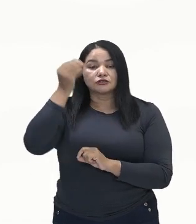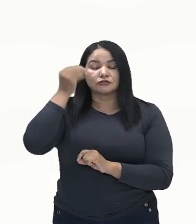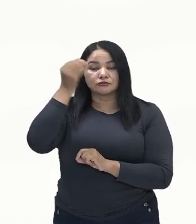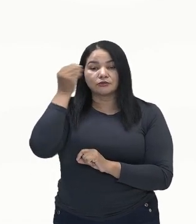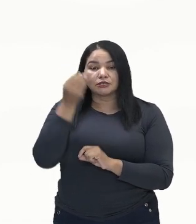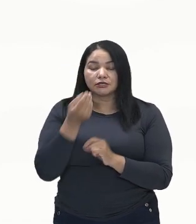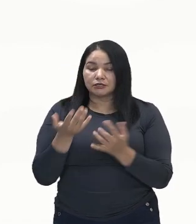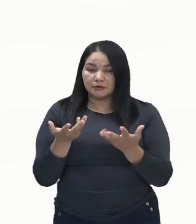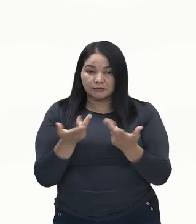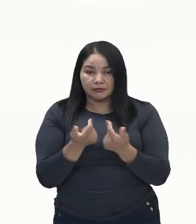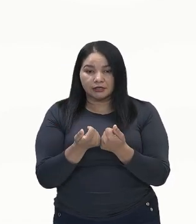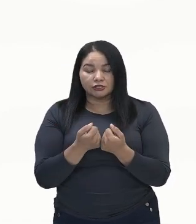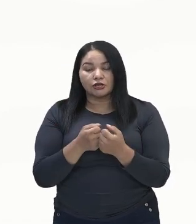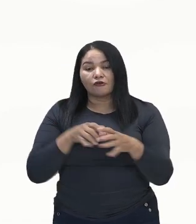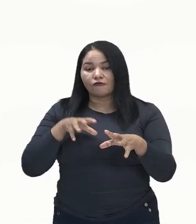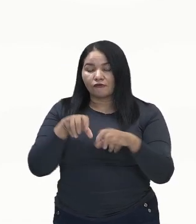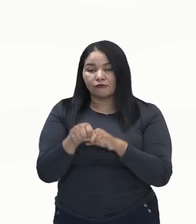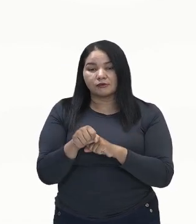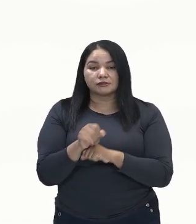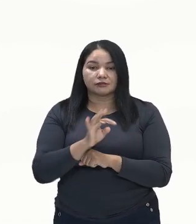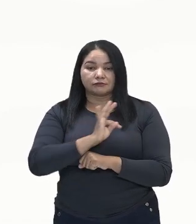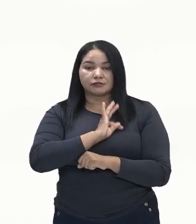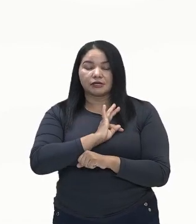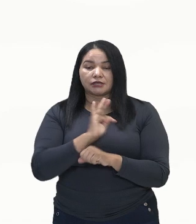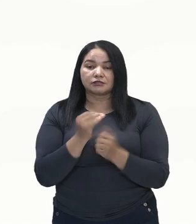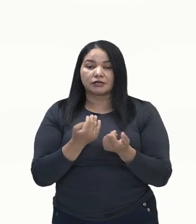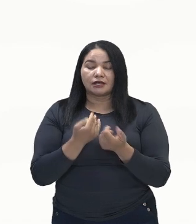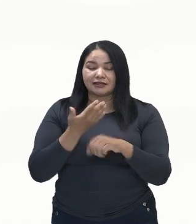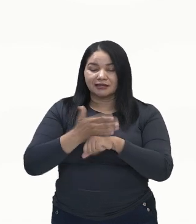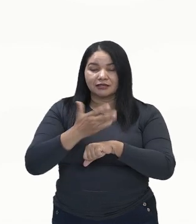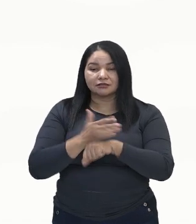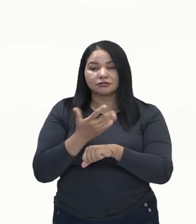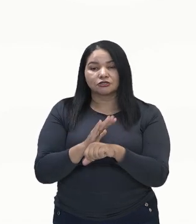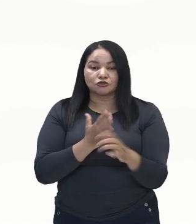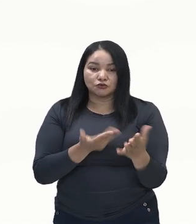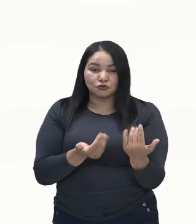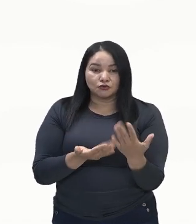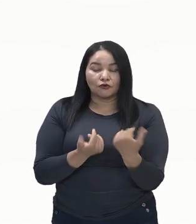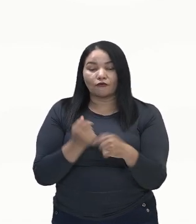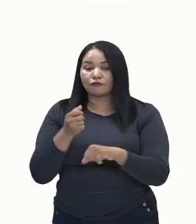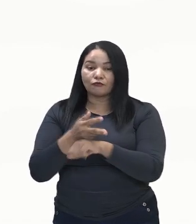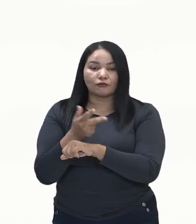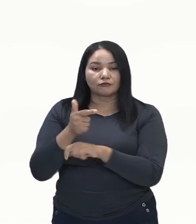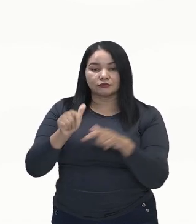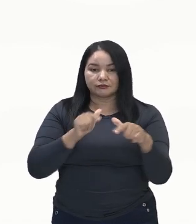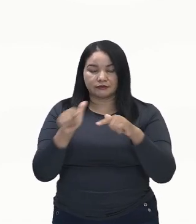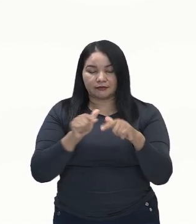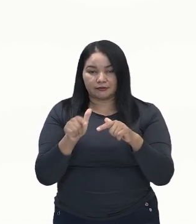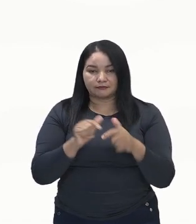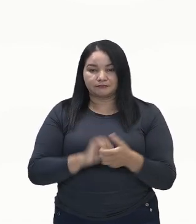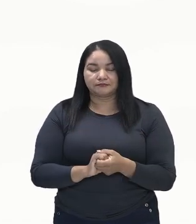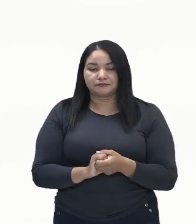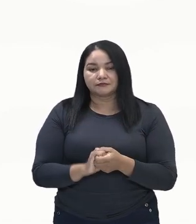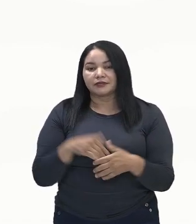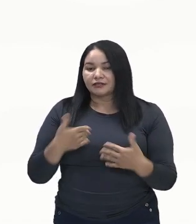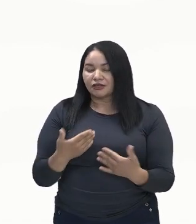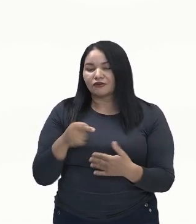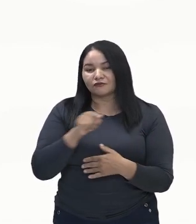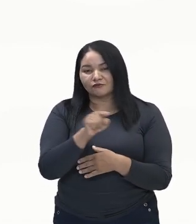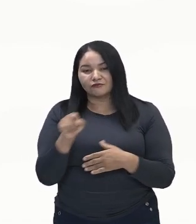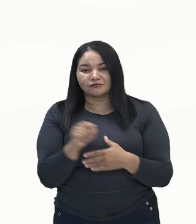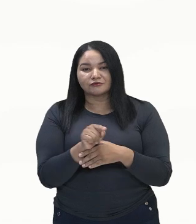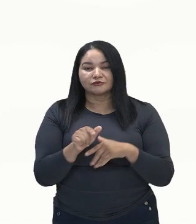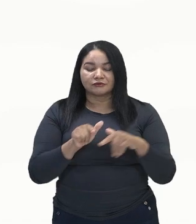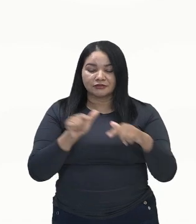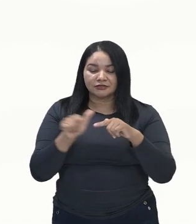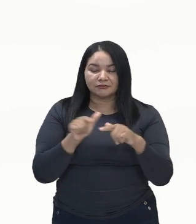formação técnica, preparando ali os jovens para o mercado de trabalho. Então, basicamente, você vai conciliar ou a educação